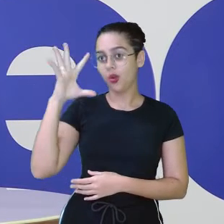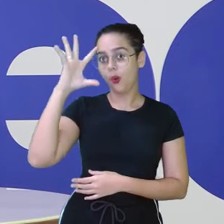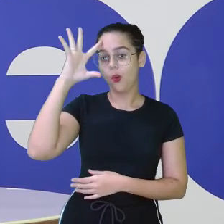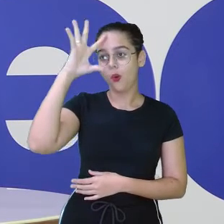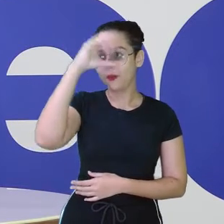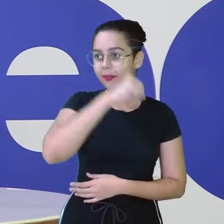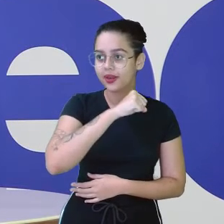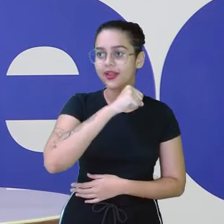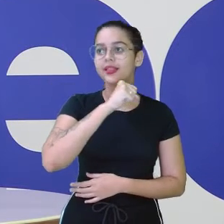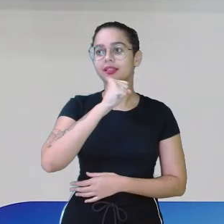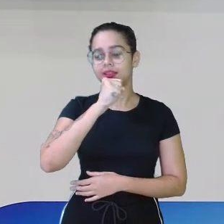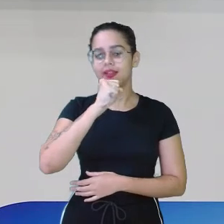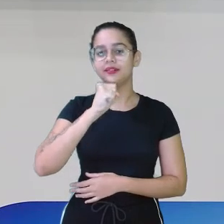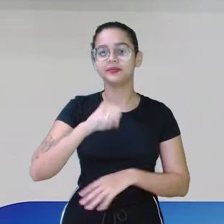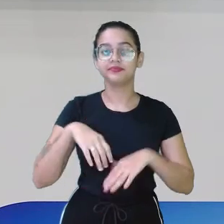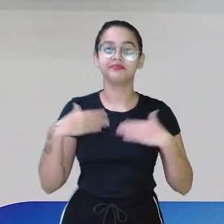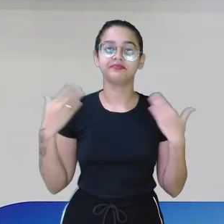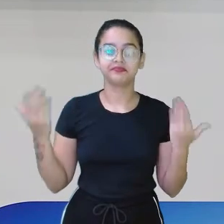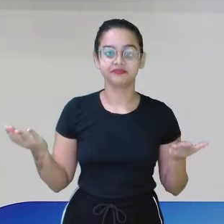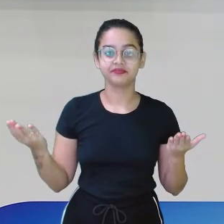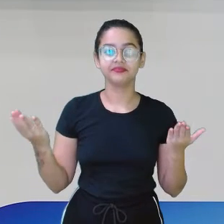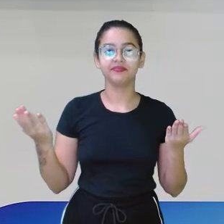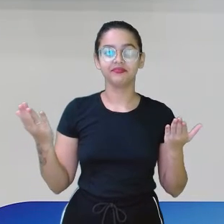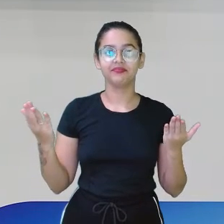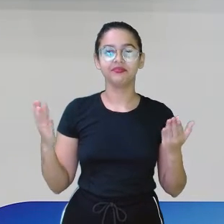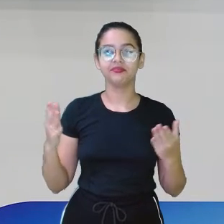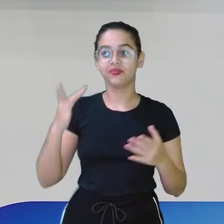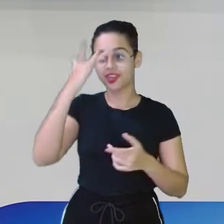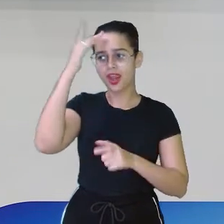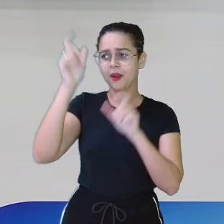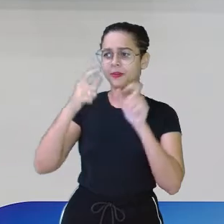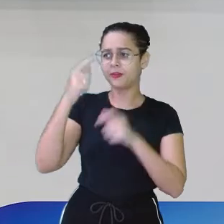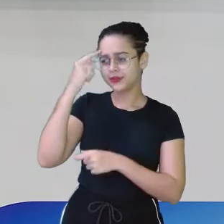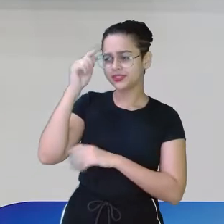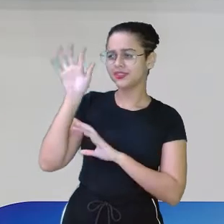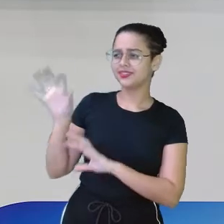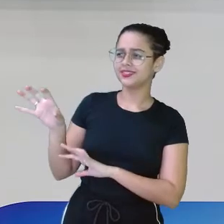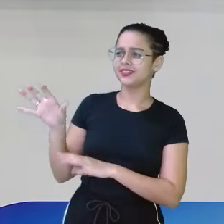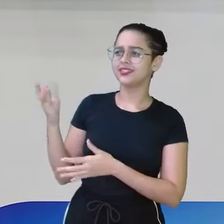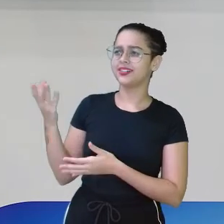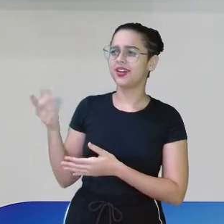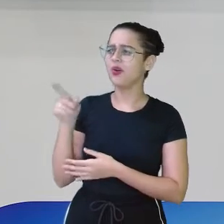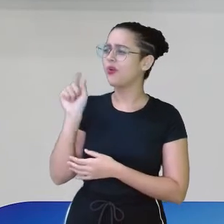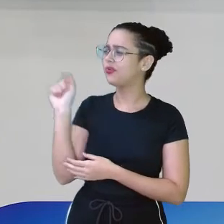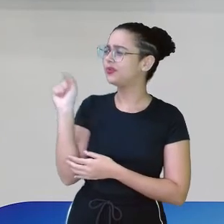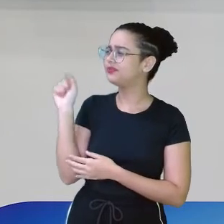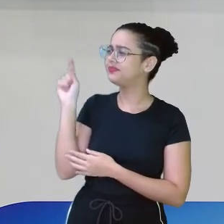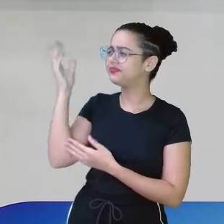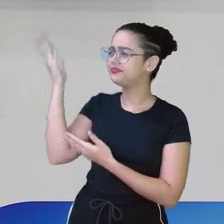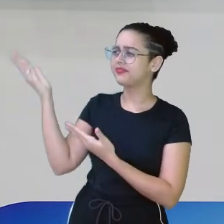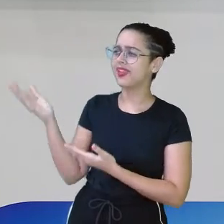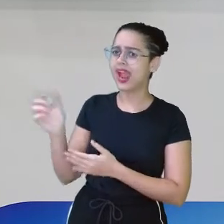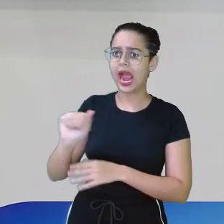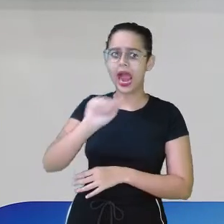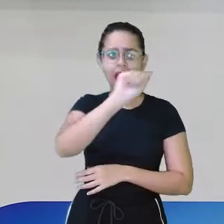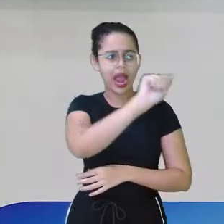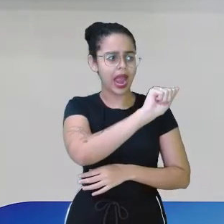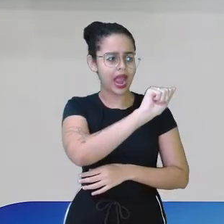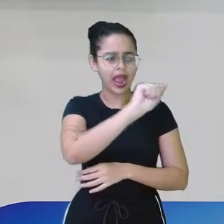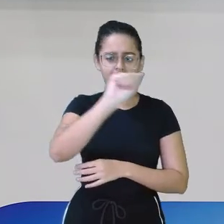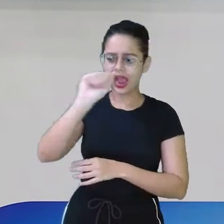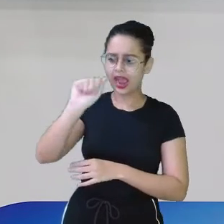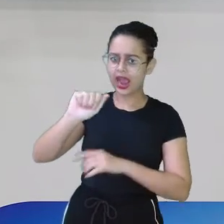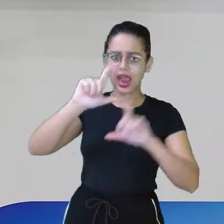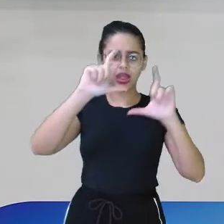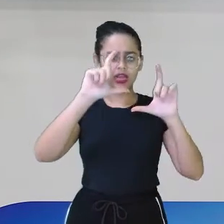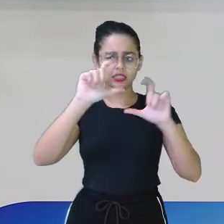né, professora? É. E aí, as pessoas ficam pensando assim, né? Que danado é isso? Um A, um Azão,